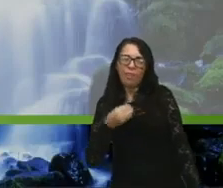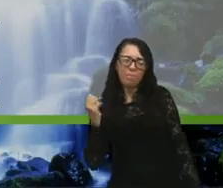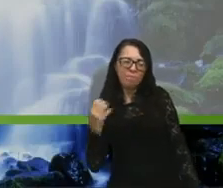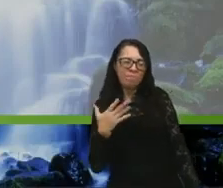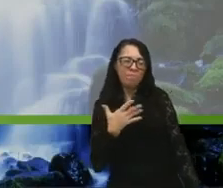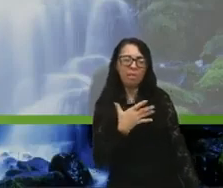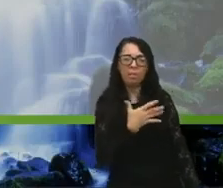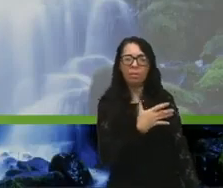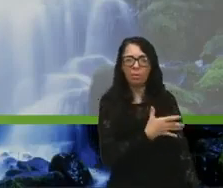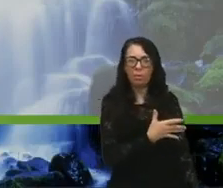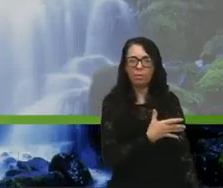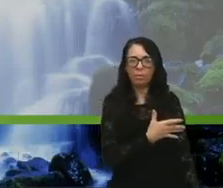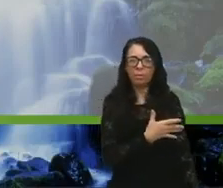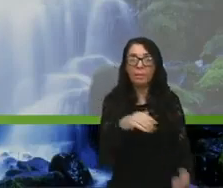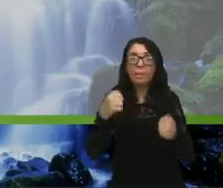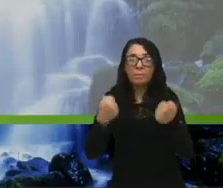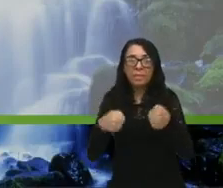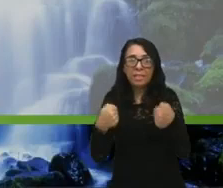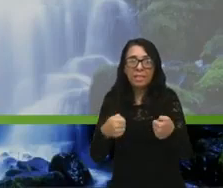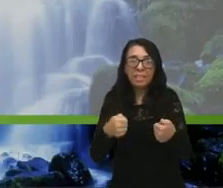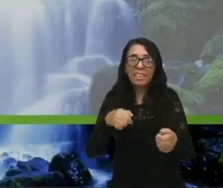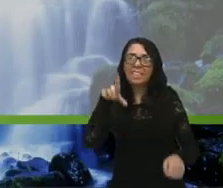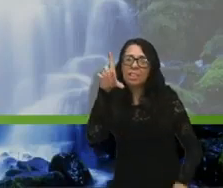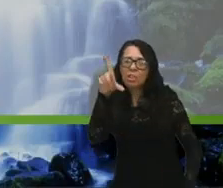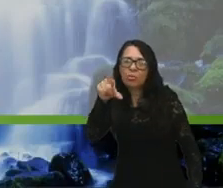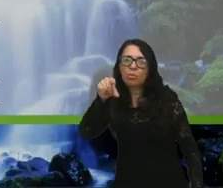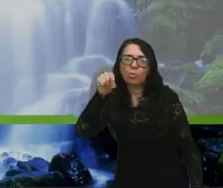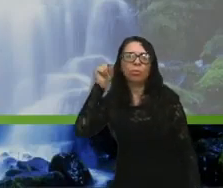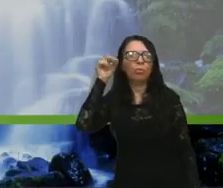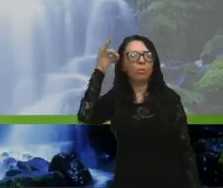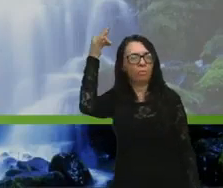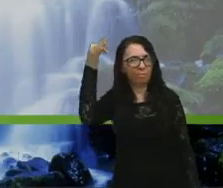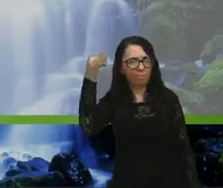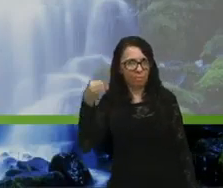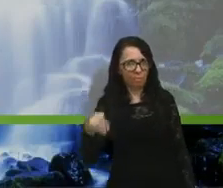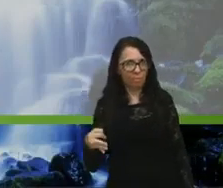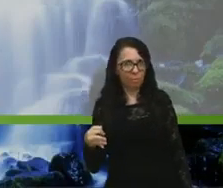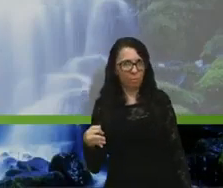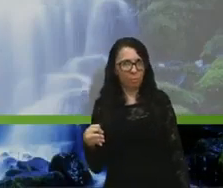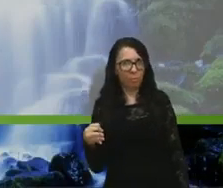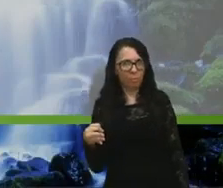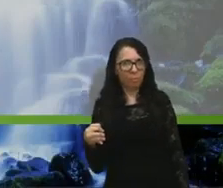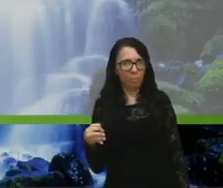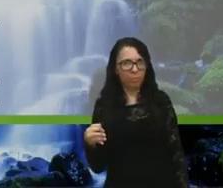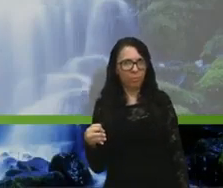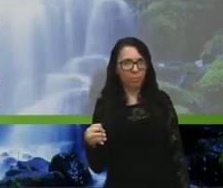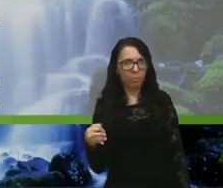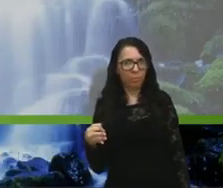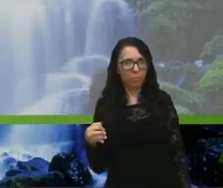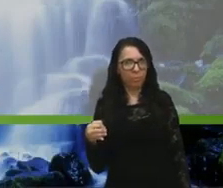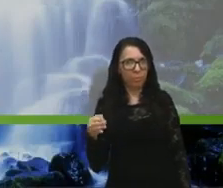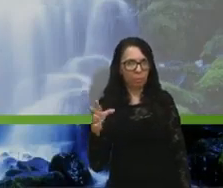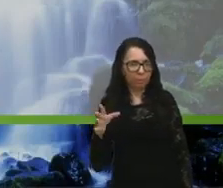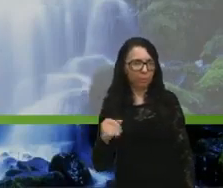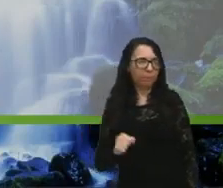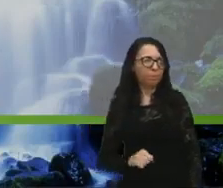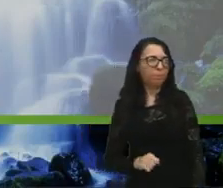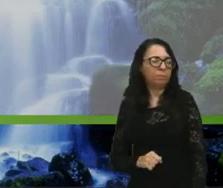de nós o poder do pecado. Quando você vive sob a influência do Espírito Santo